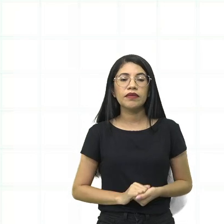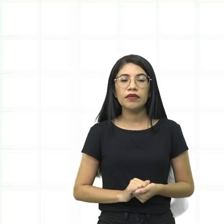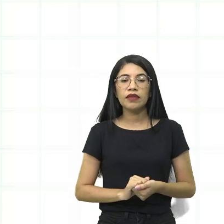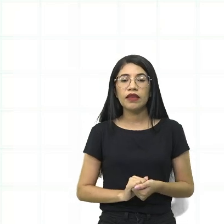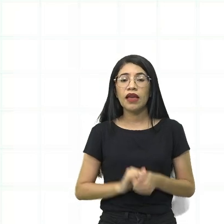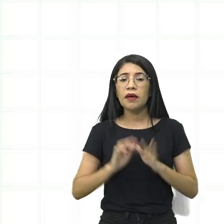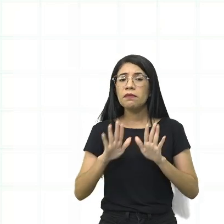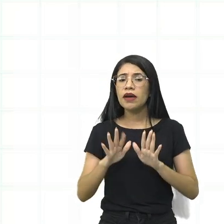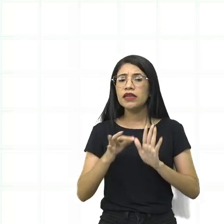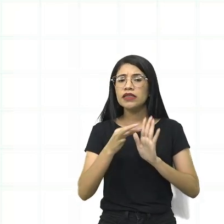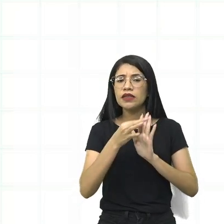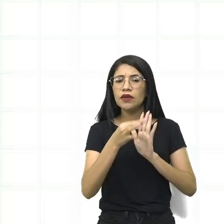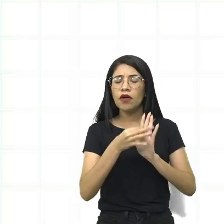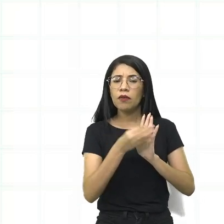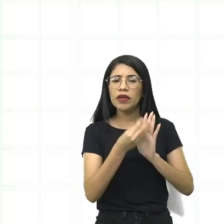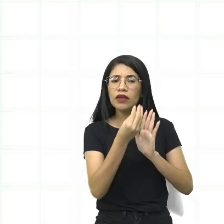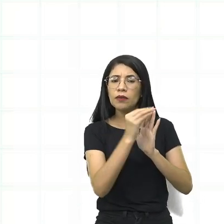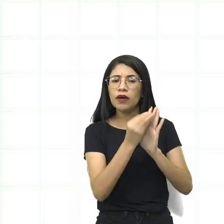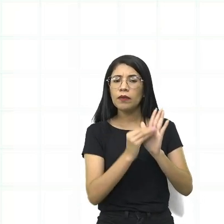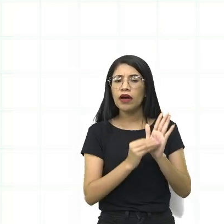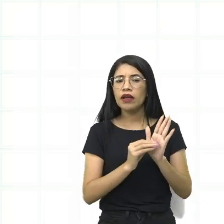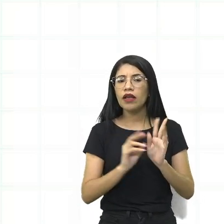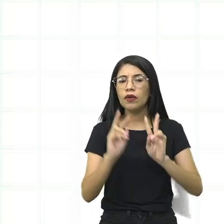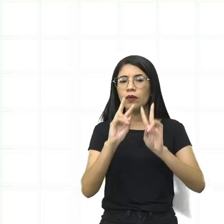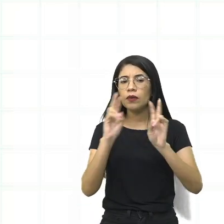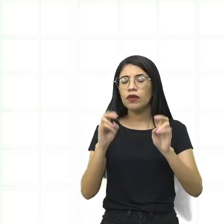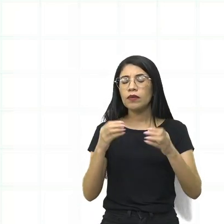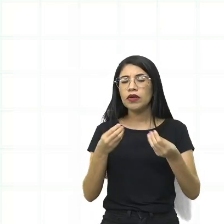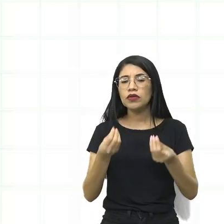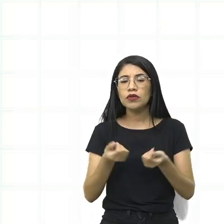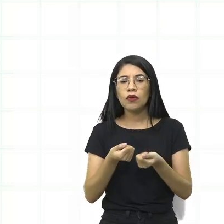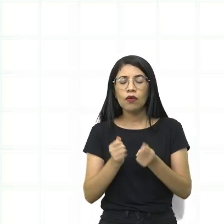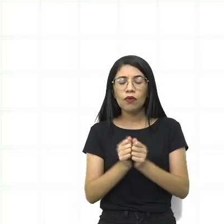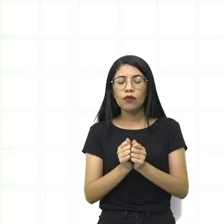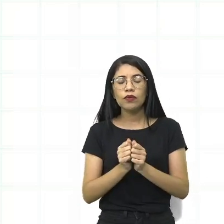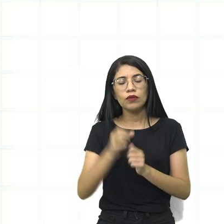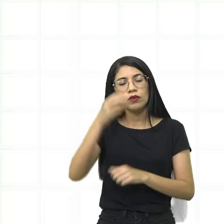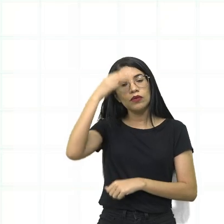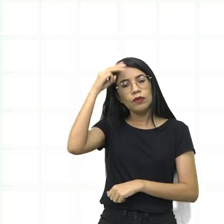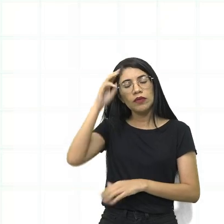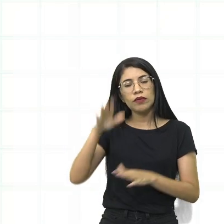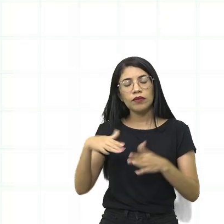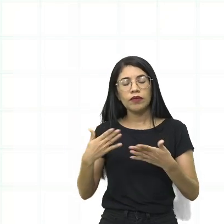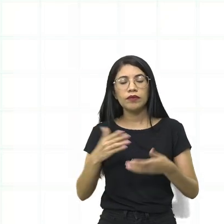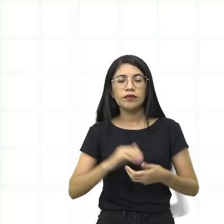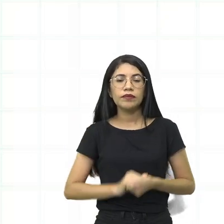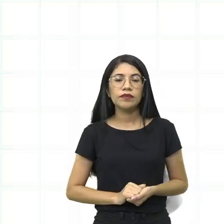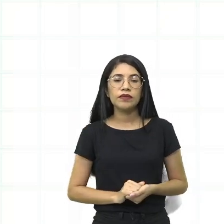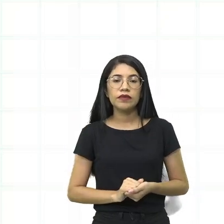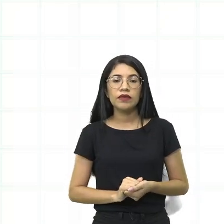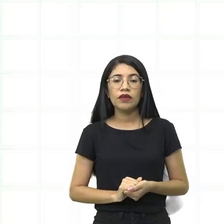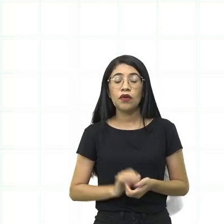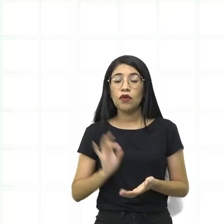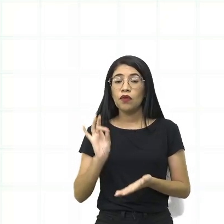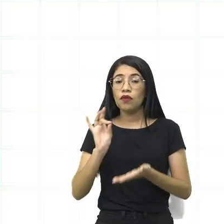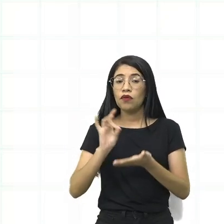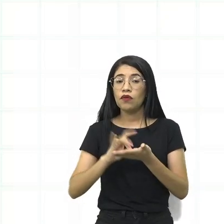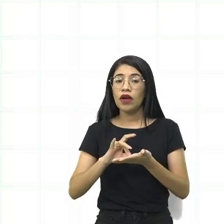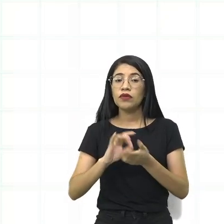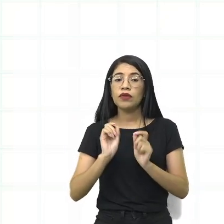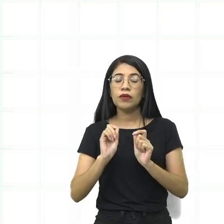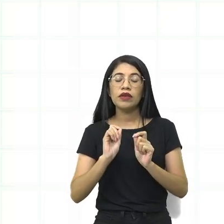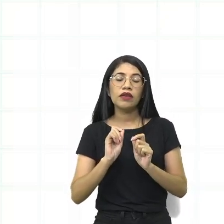tenho uma opinião sobre essas férias com os sobrinhos, né? O fato é o quê? As férias com